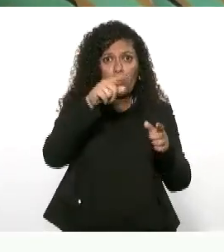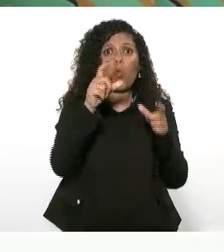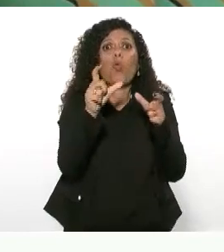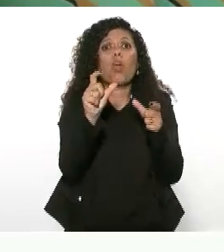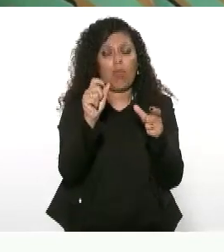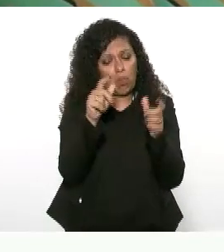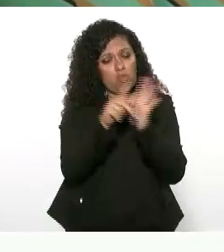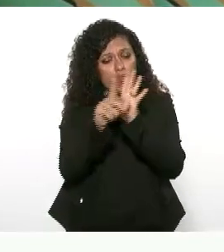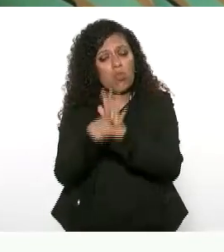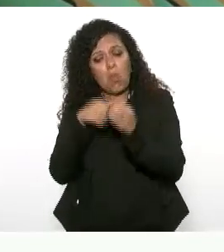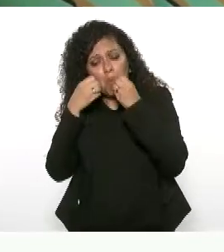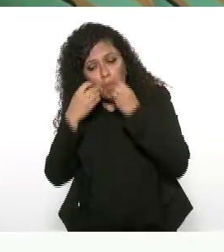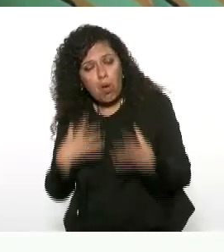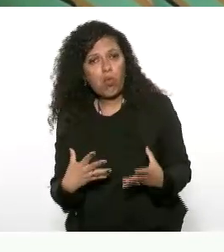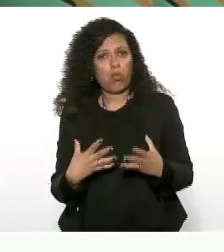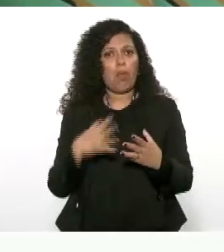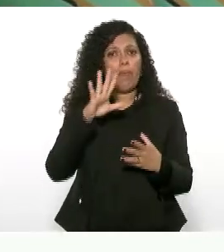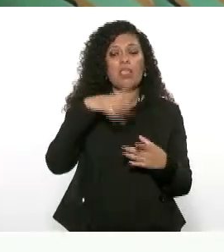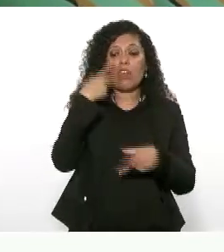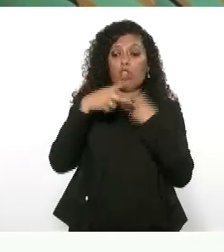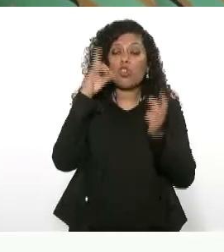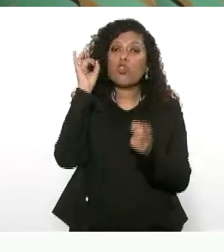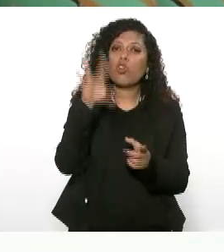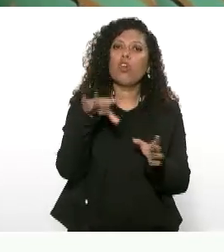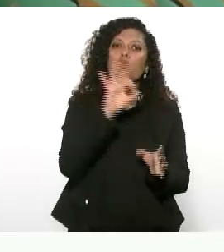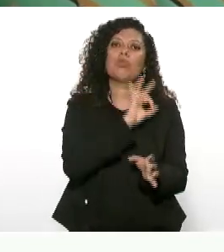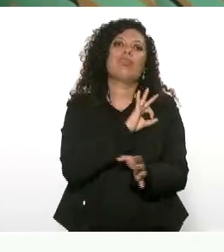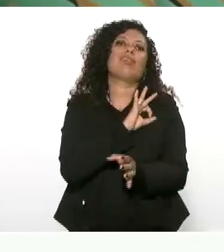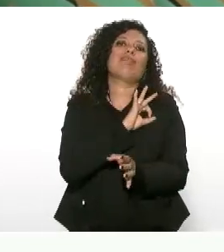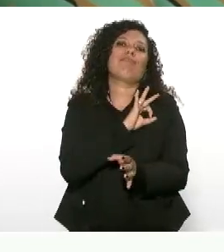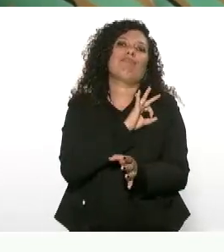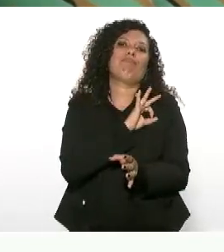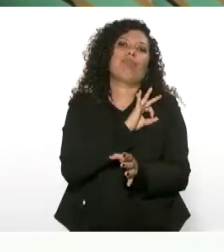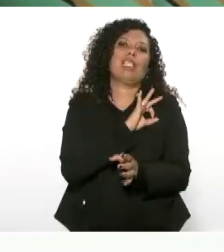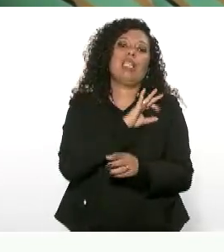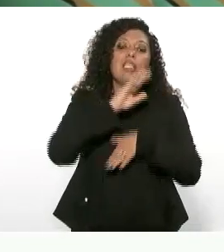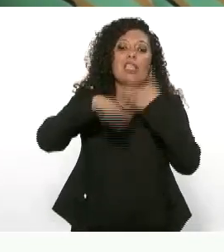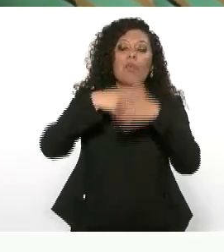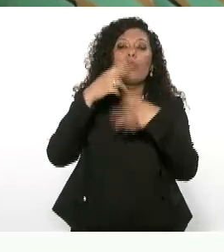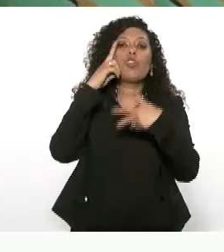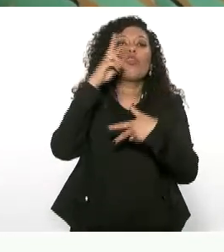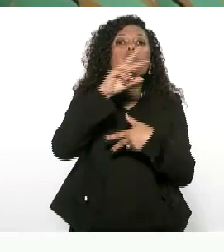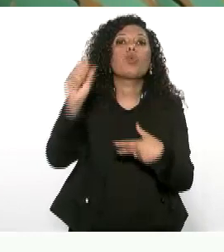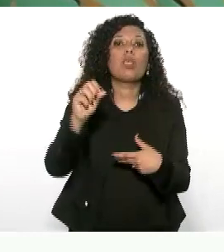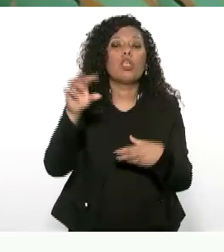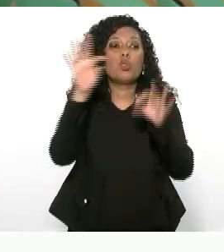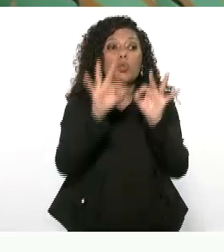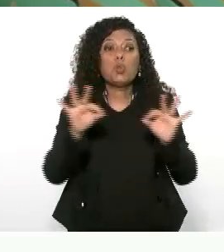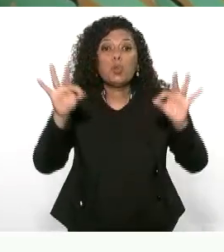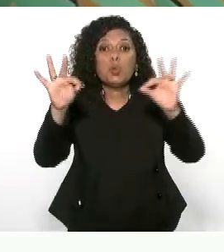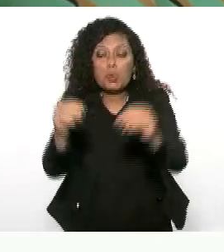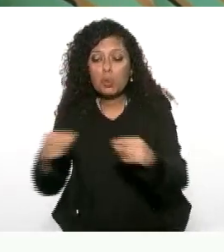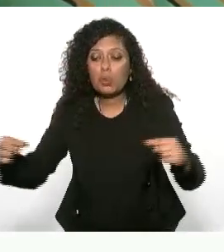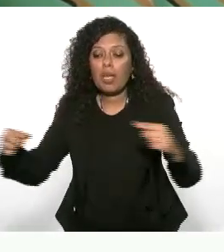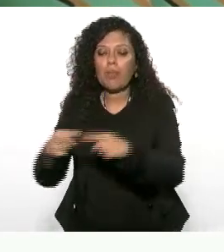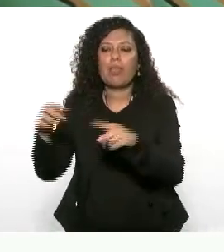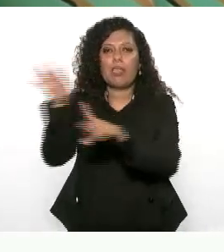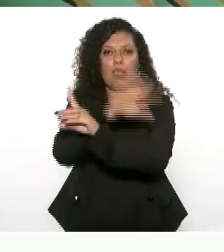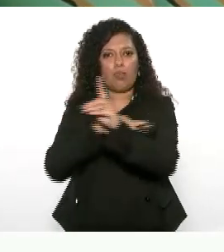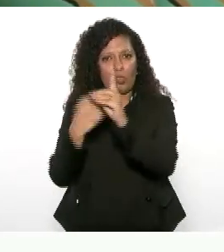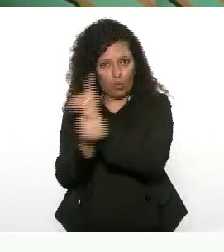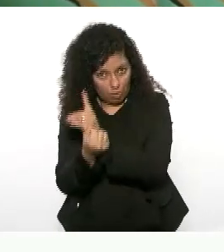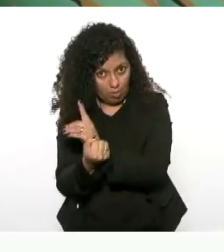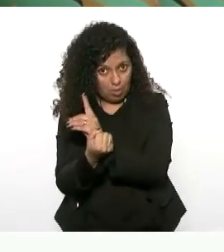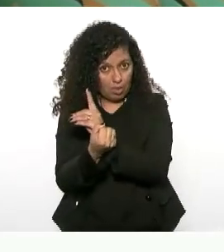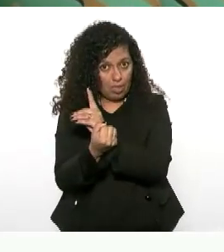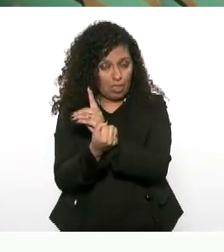que focou somente na polícia. Então, por isso, né, se deixou toda a defesa social que está se tentando implementar através